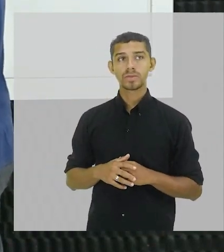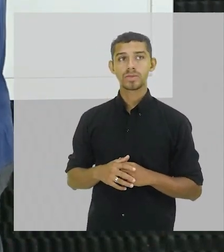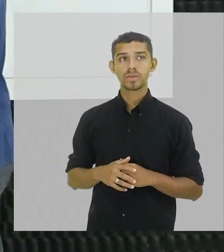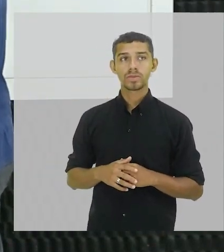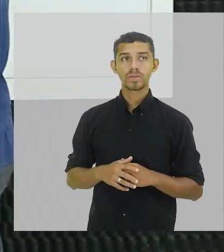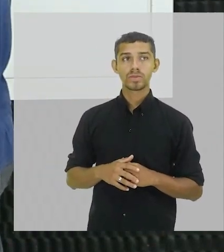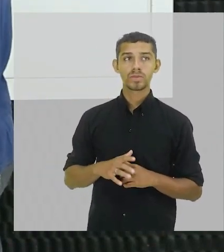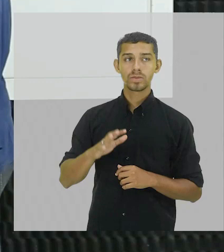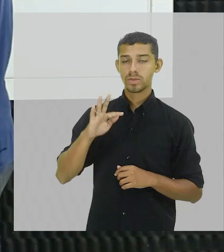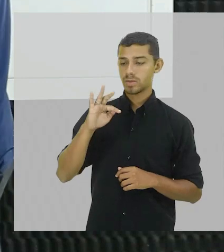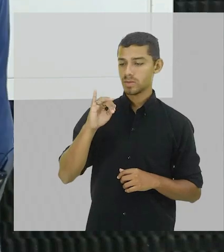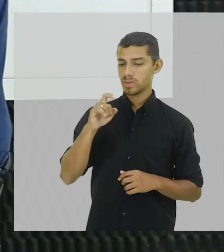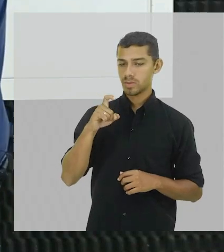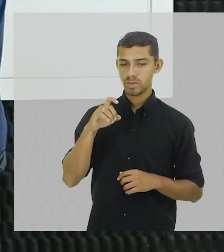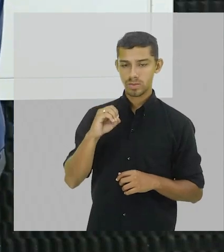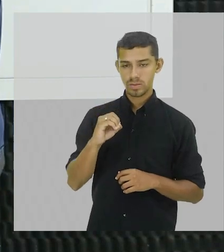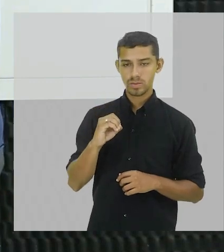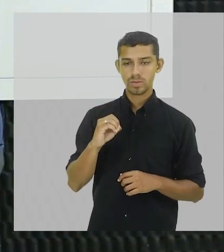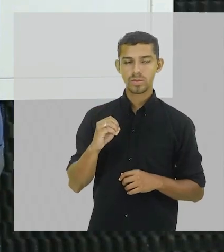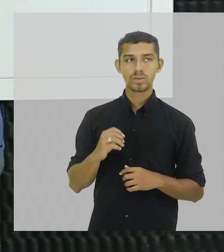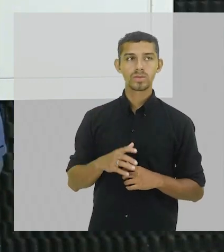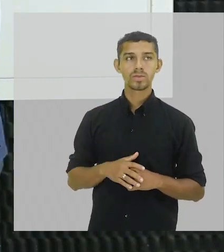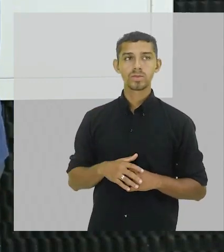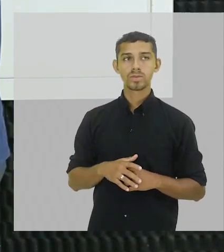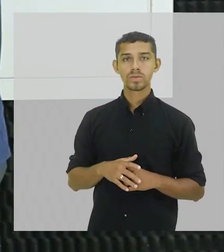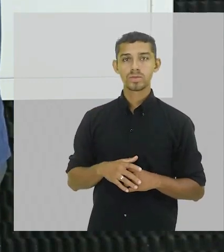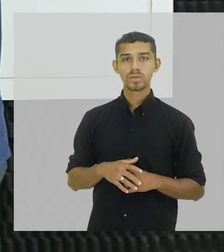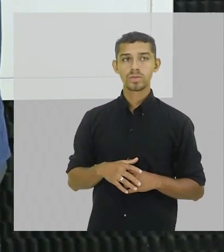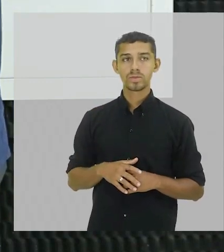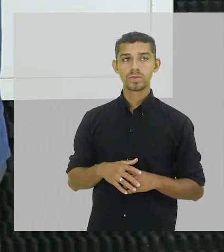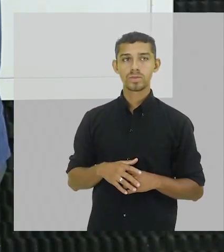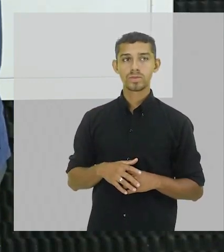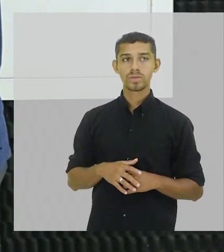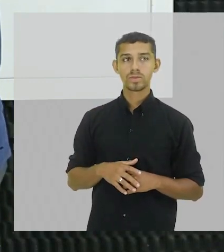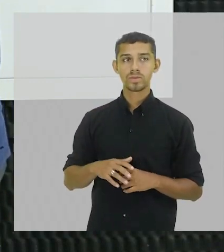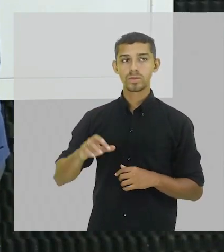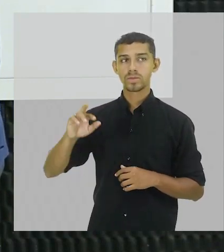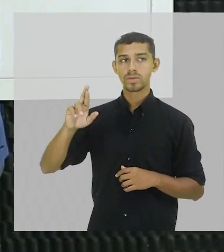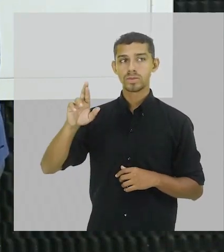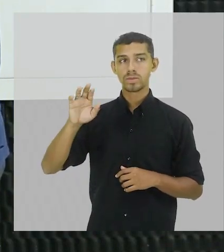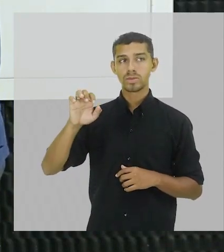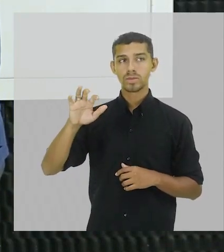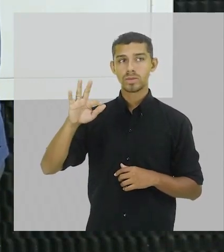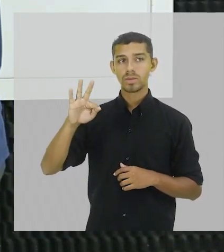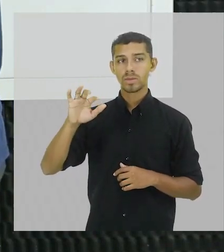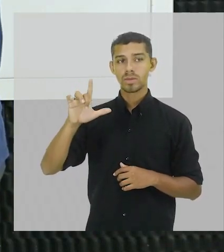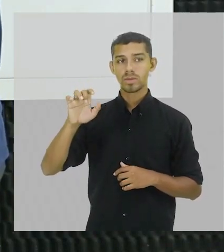então é o ponto fixo, então este é o incidente. Ele vai refletir